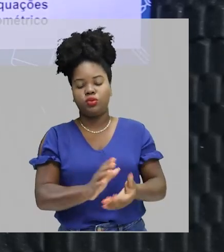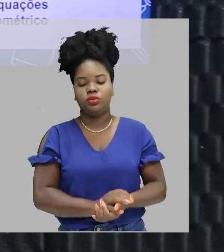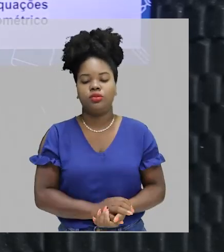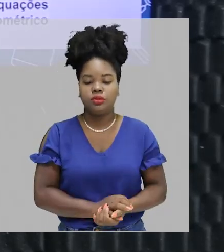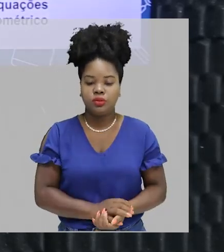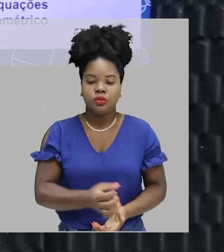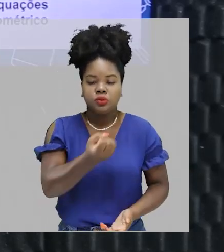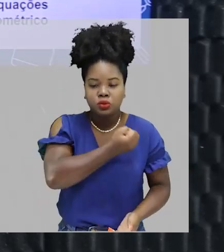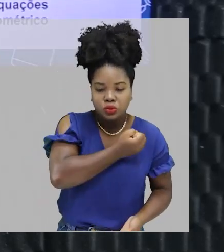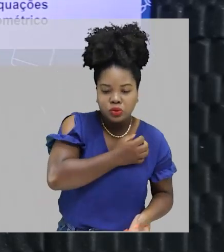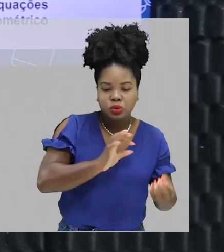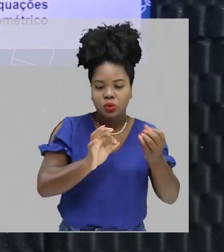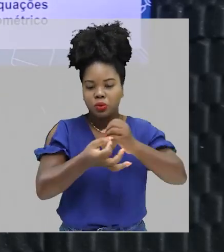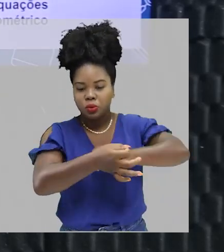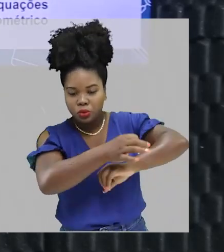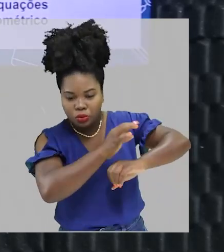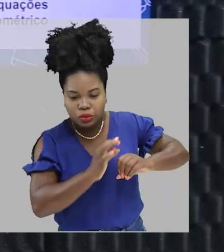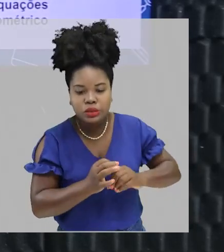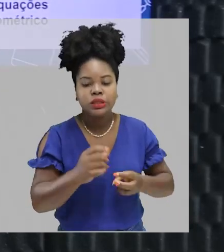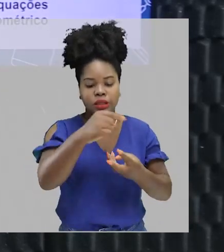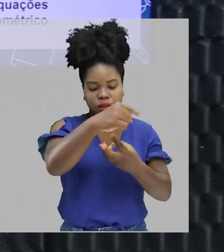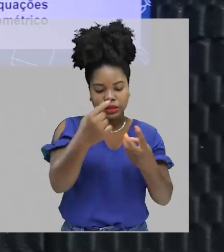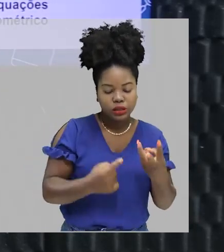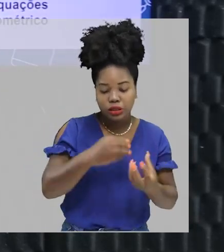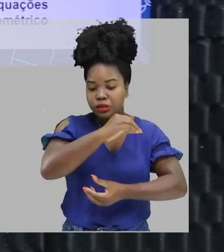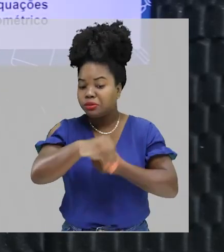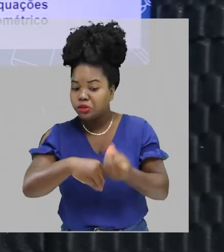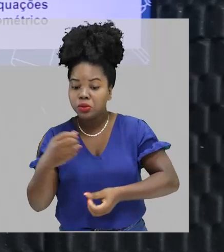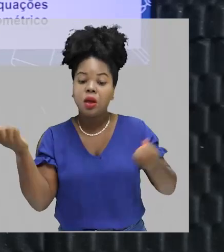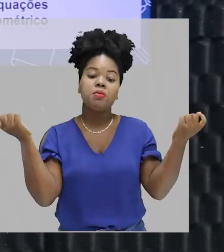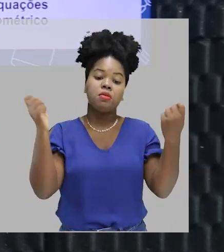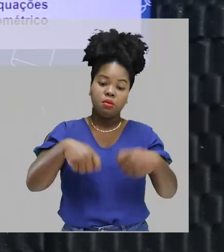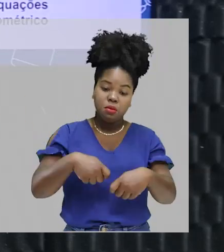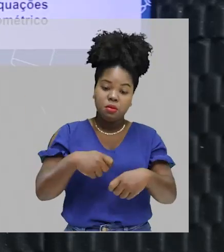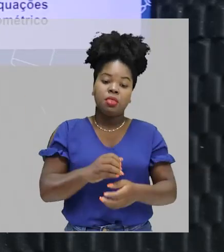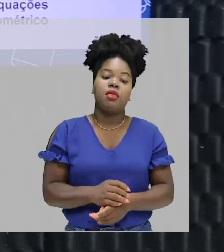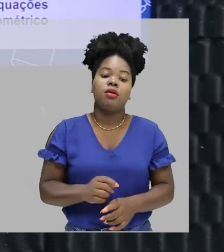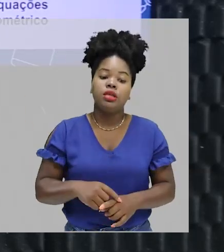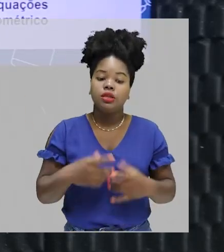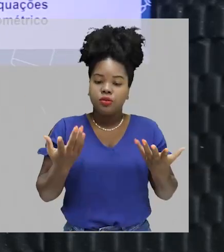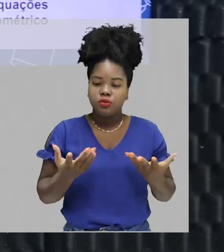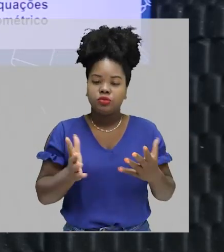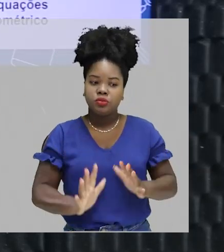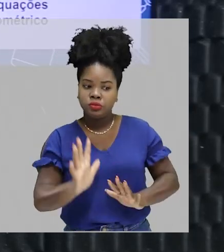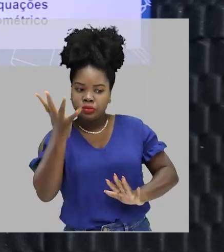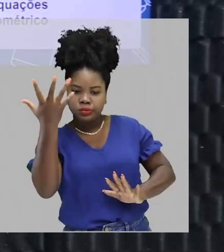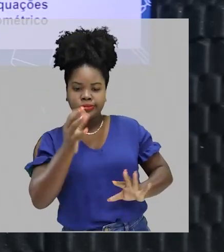somar essas 3 reações. Quando a gente faz isso,